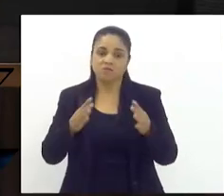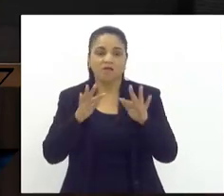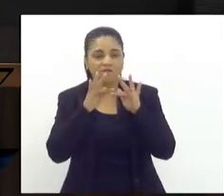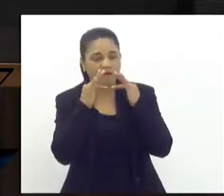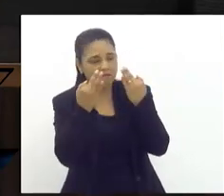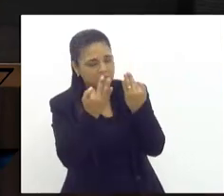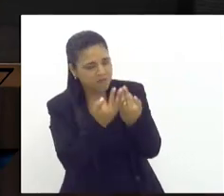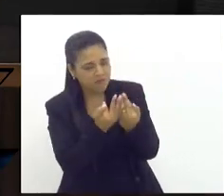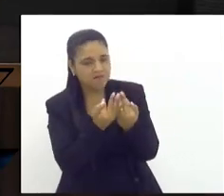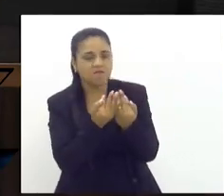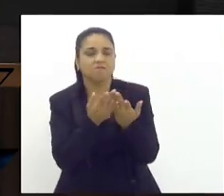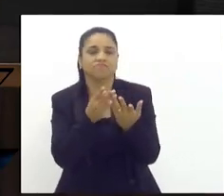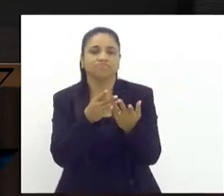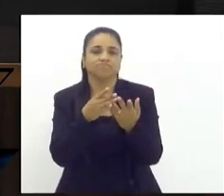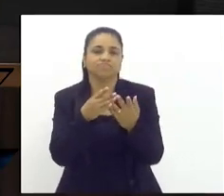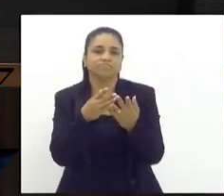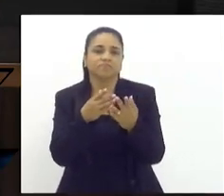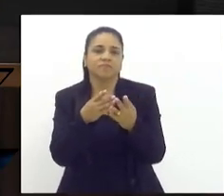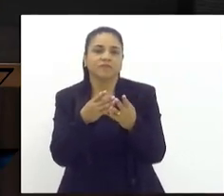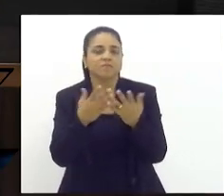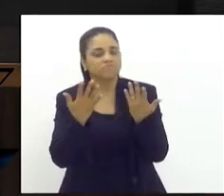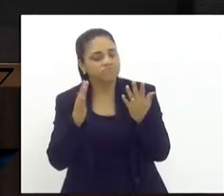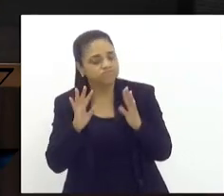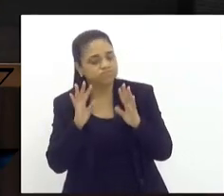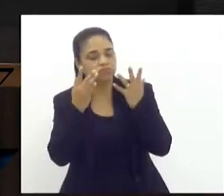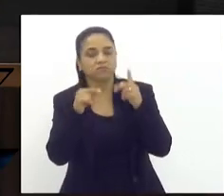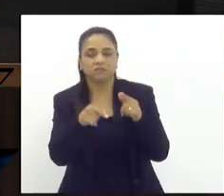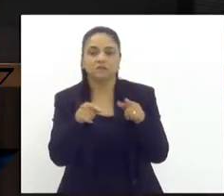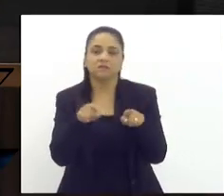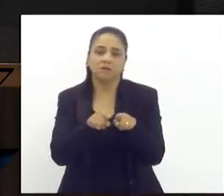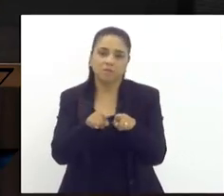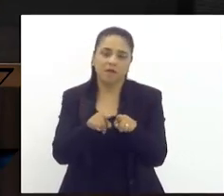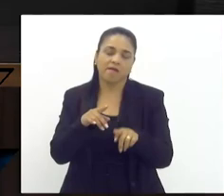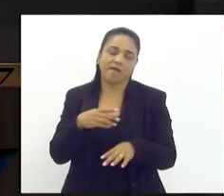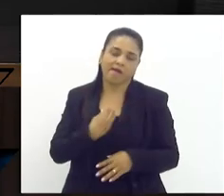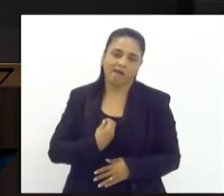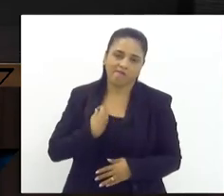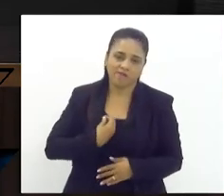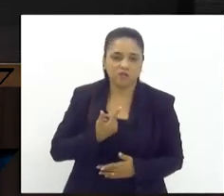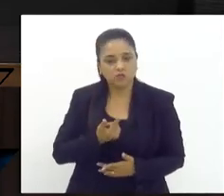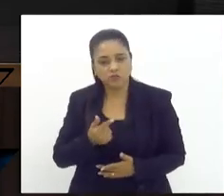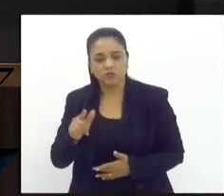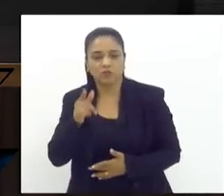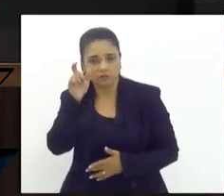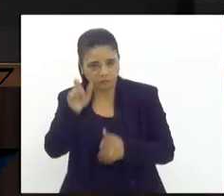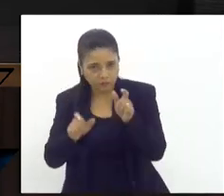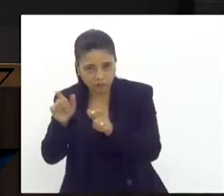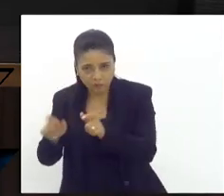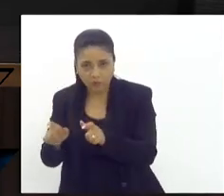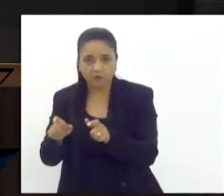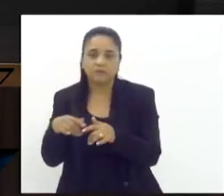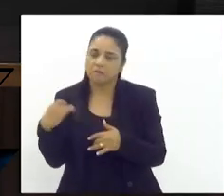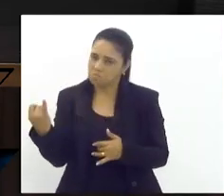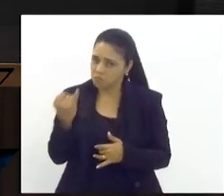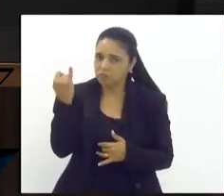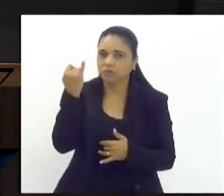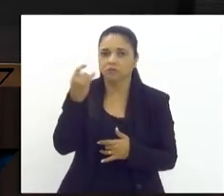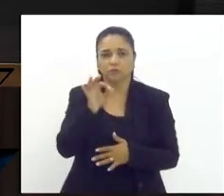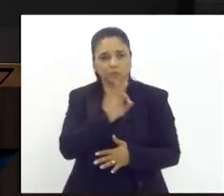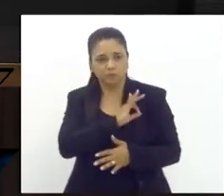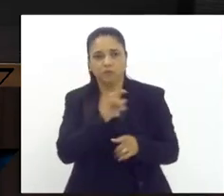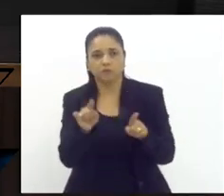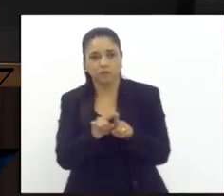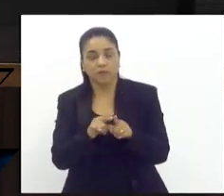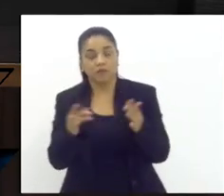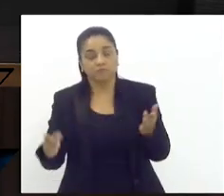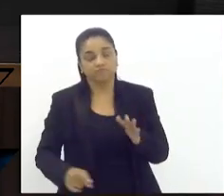Toda Vida todas as vidas dos policiais e de qualquer pessoa importa anunciam em regime de urgência e